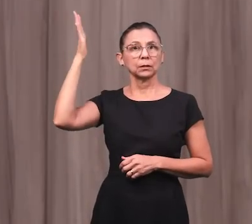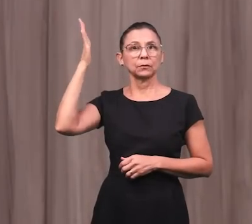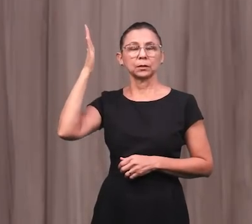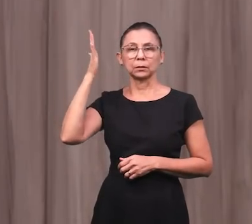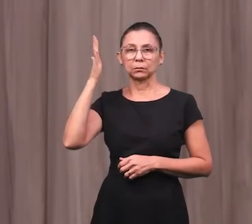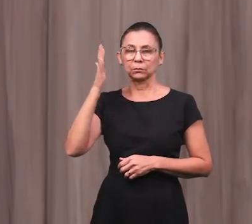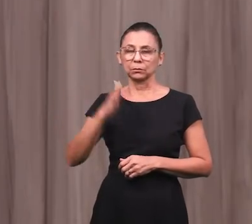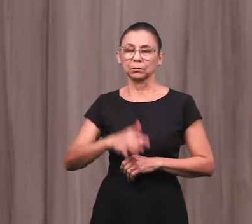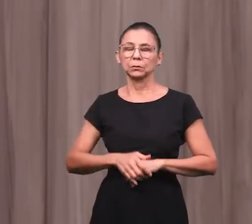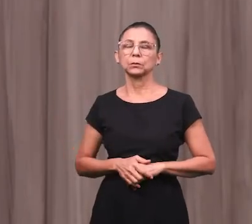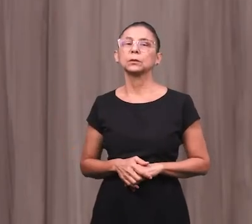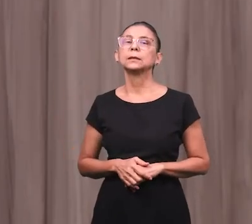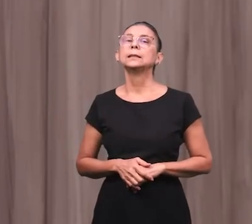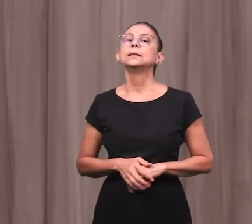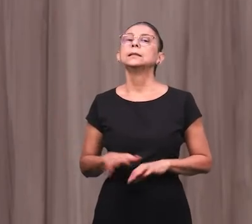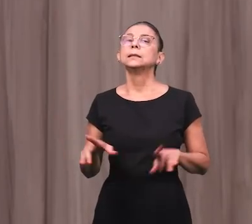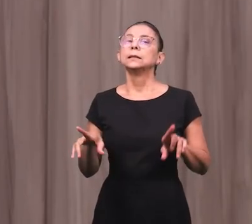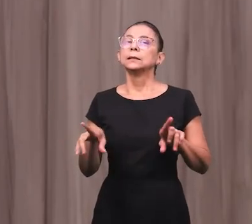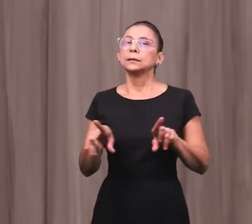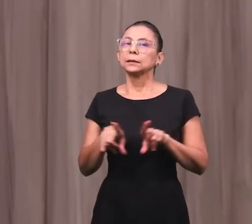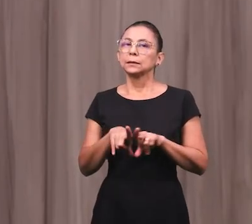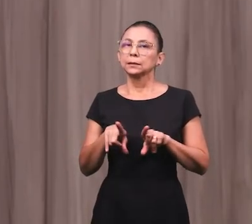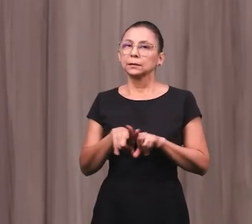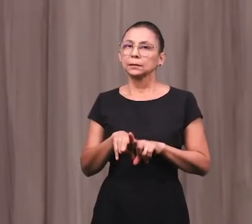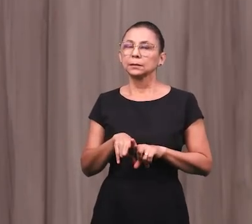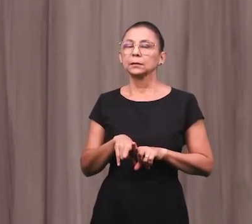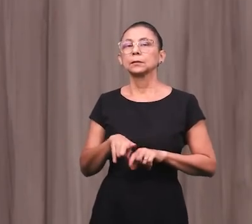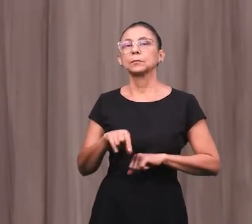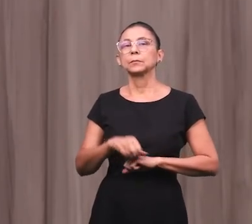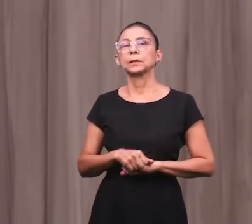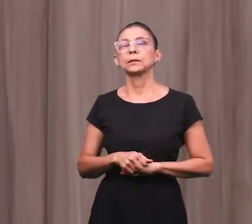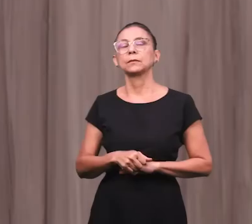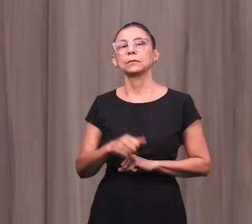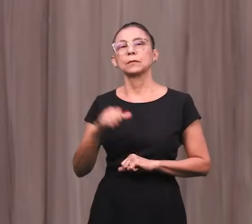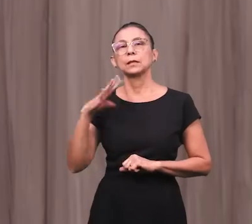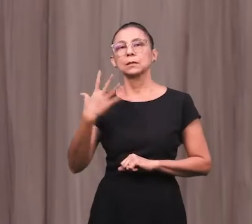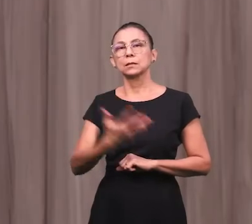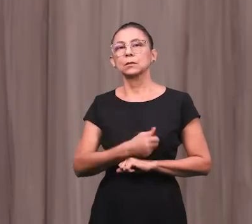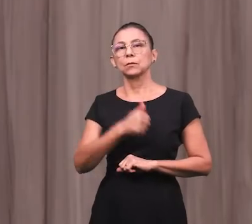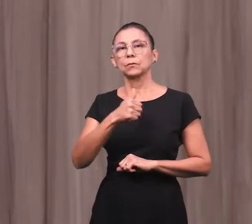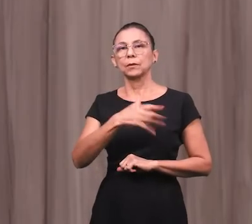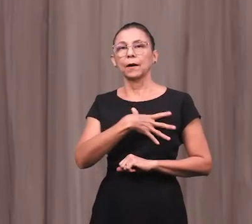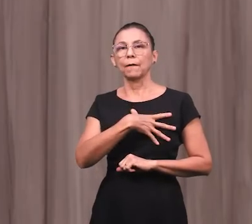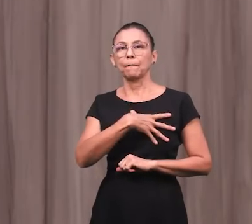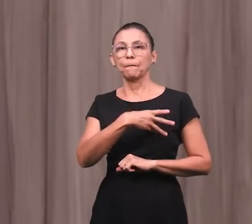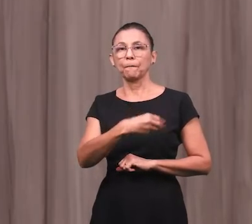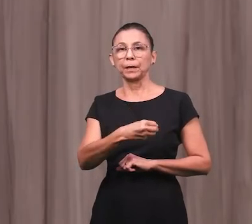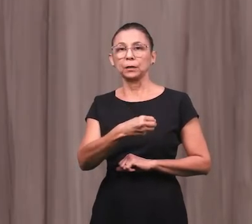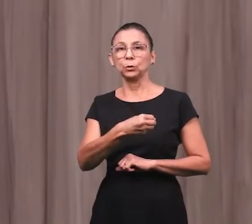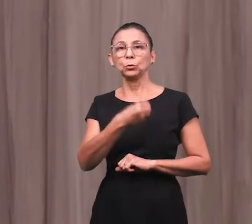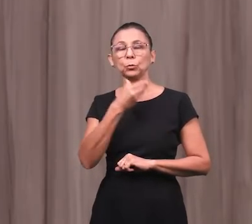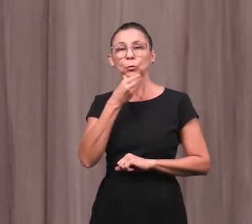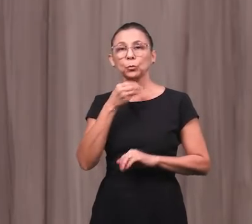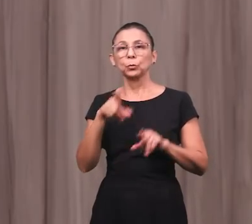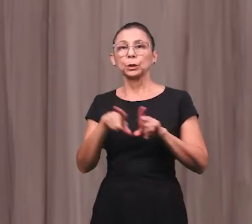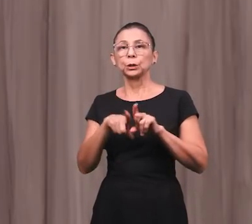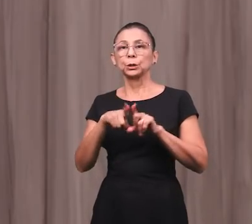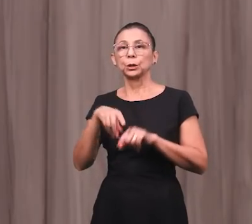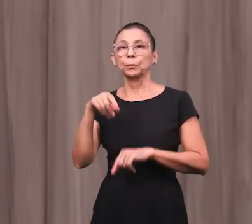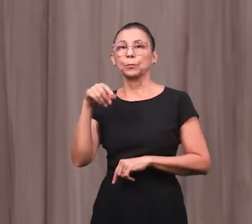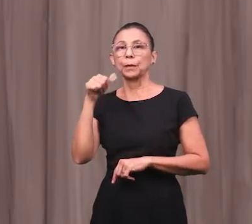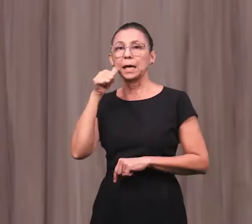para a salvação é para ela e para o seu filho, pois esse filho tem sofrido investida no lar